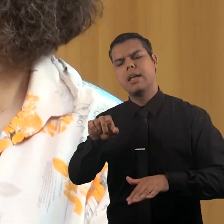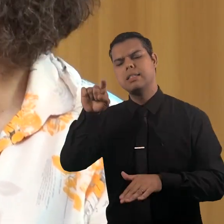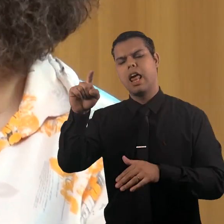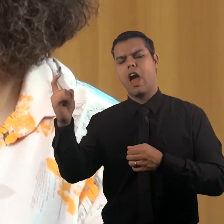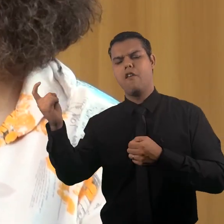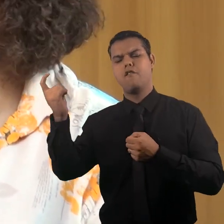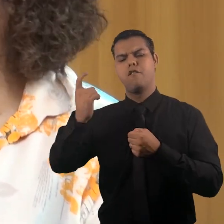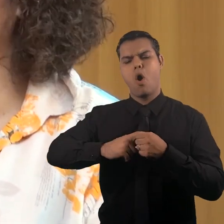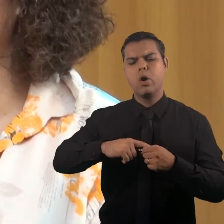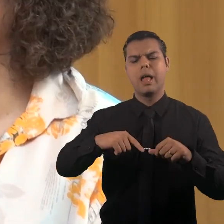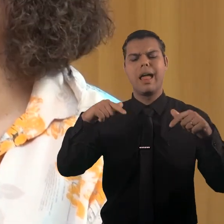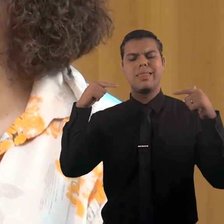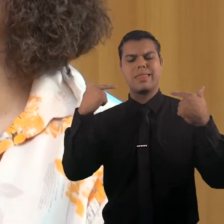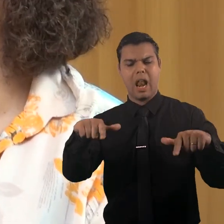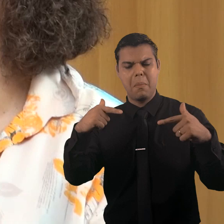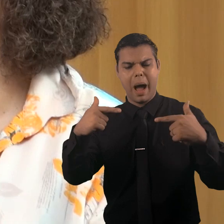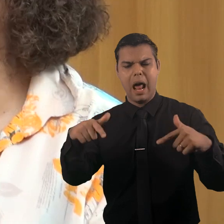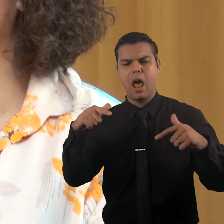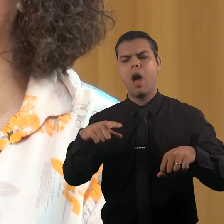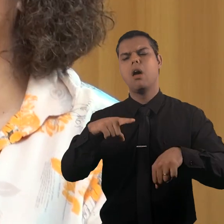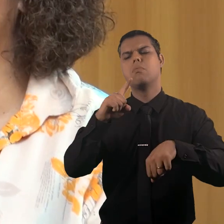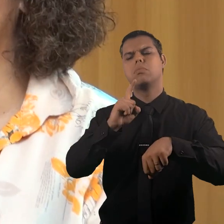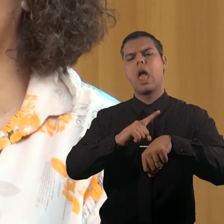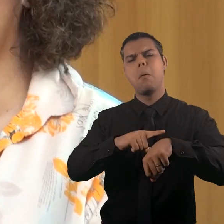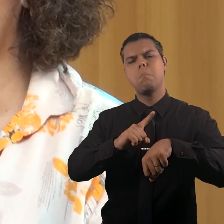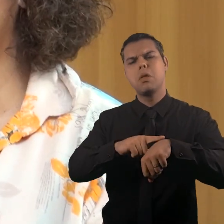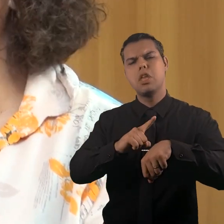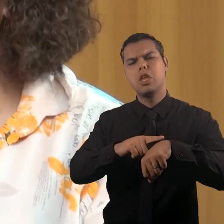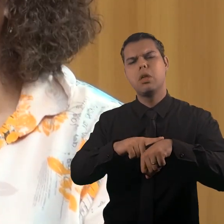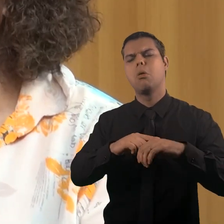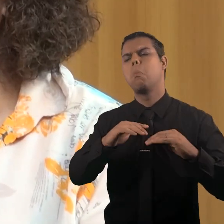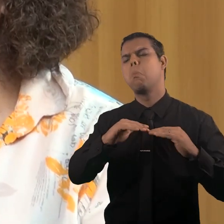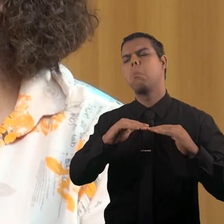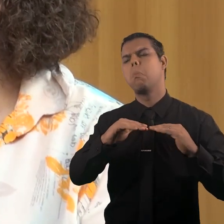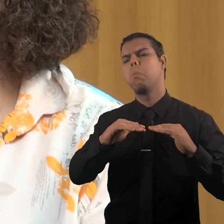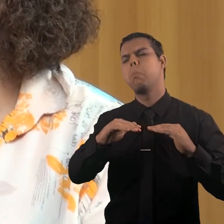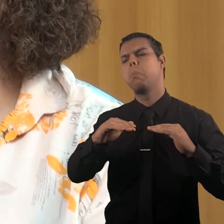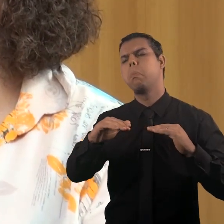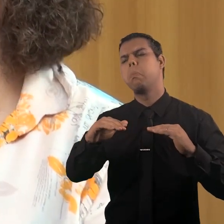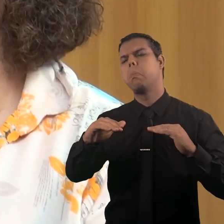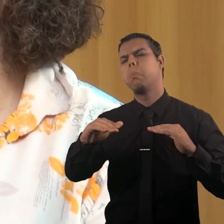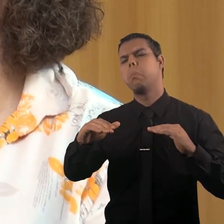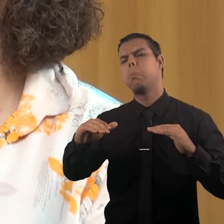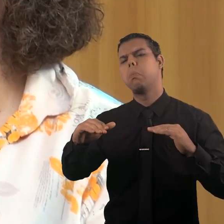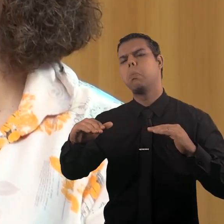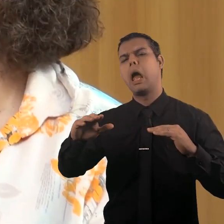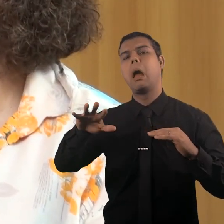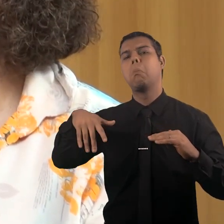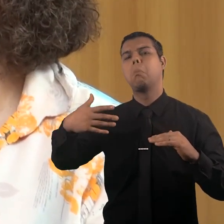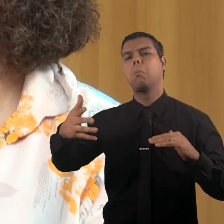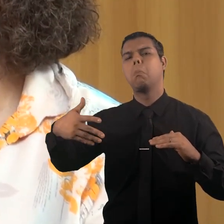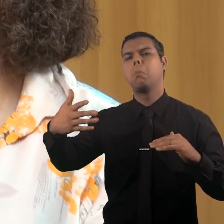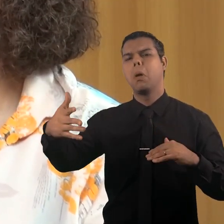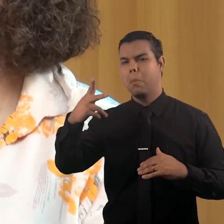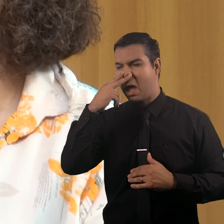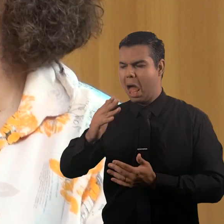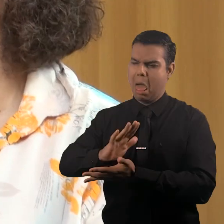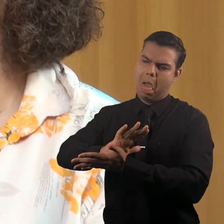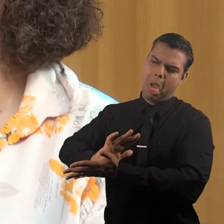vezes, ela vai voltar para o trabalho, ela vai ficar um tempinho e ela vai sofrer uma